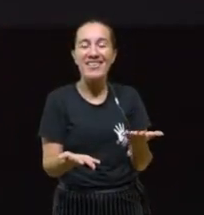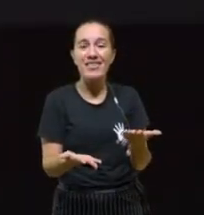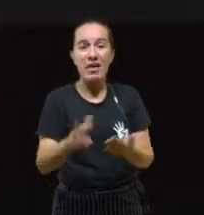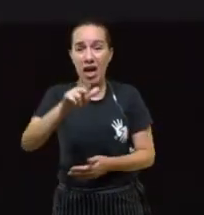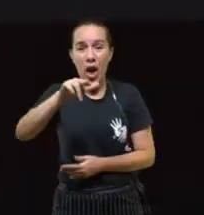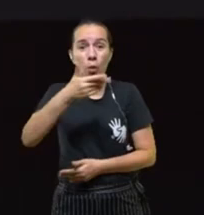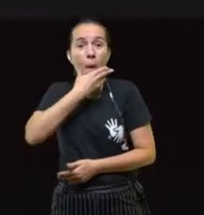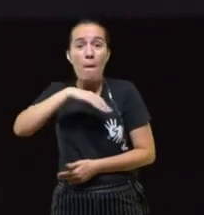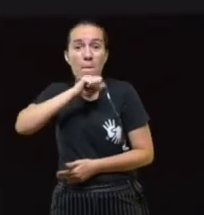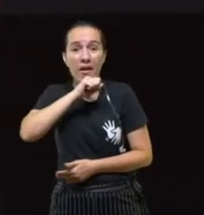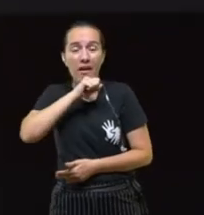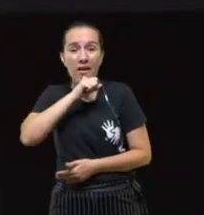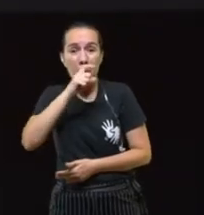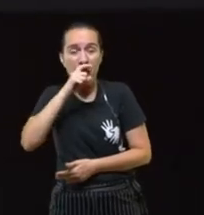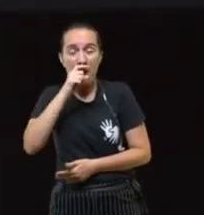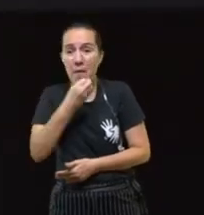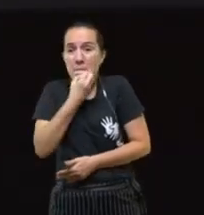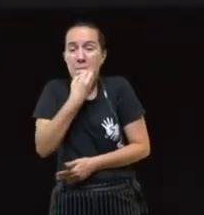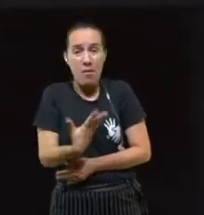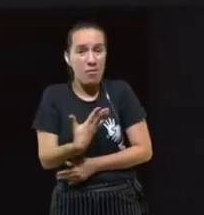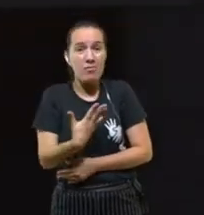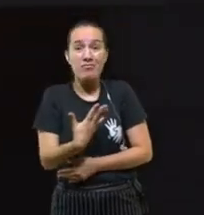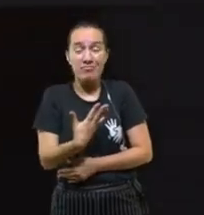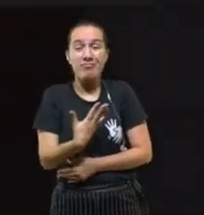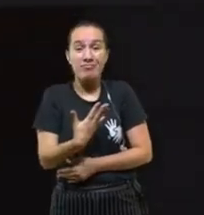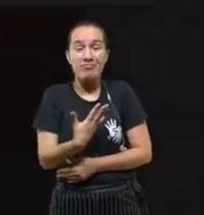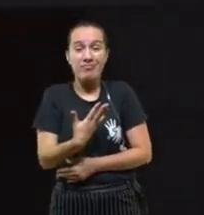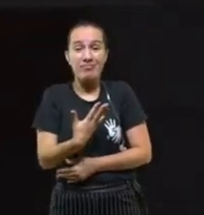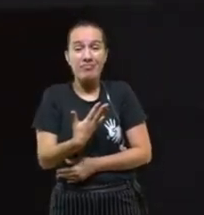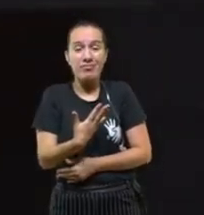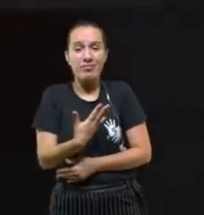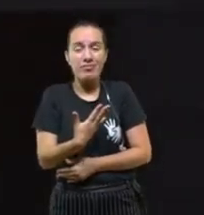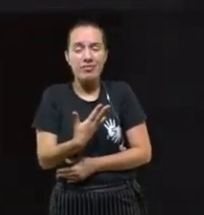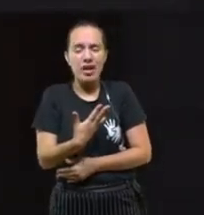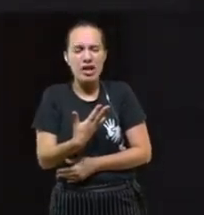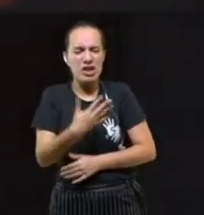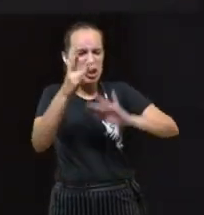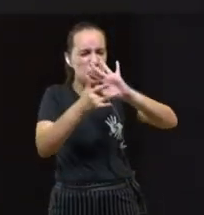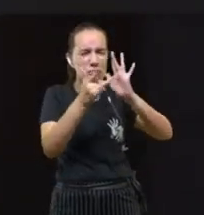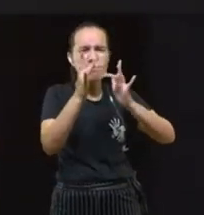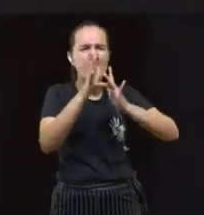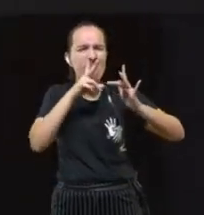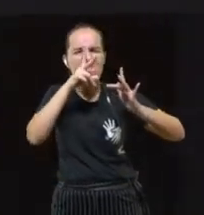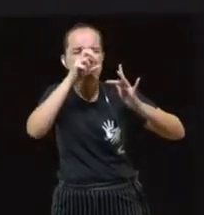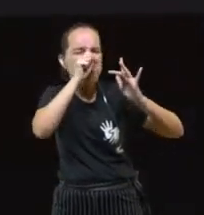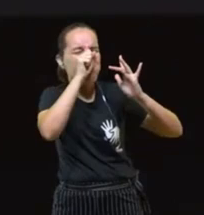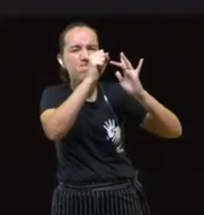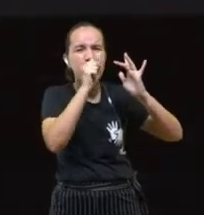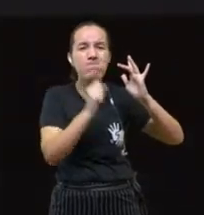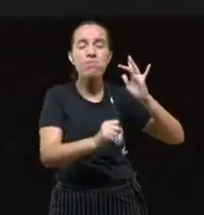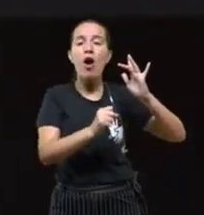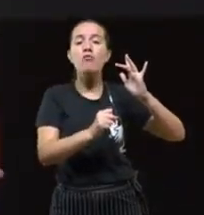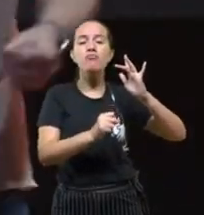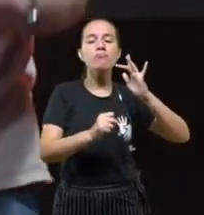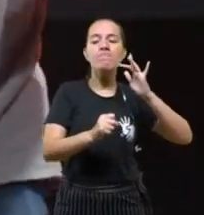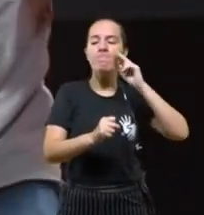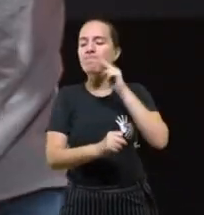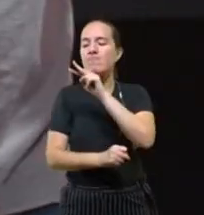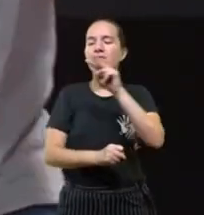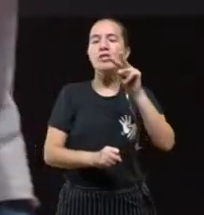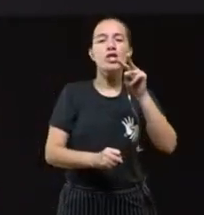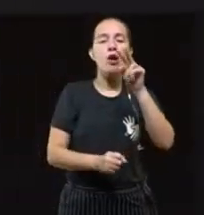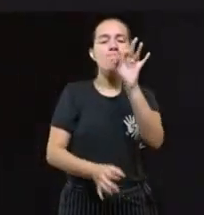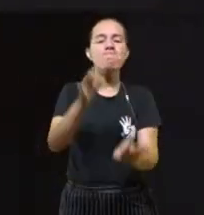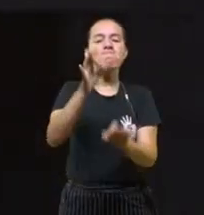pai, sabe? Ele é violento, ele traz juízo para todo